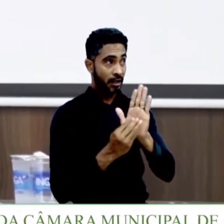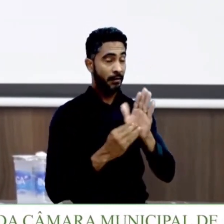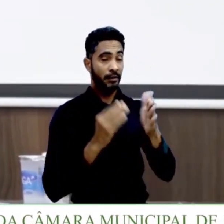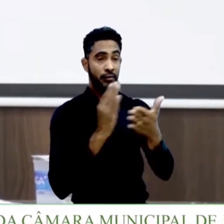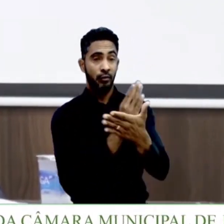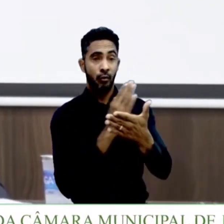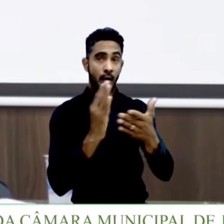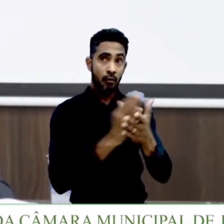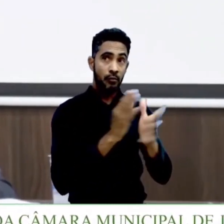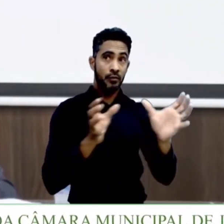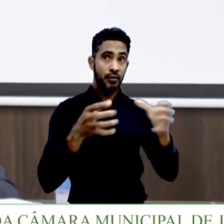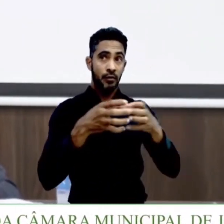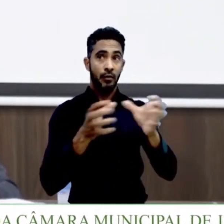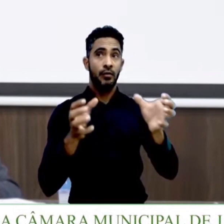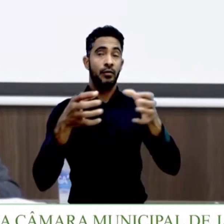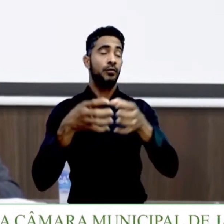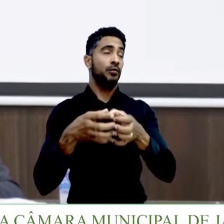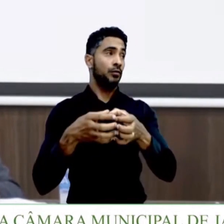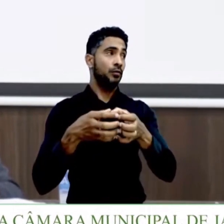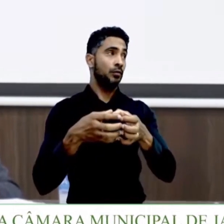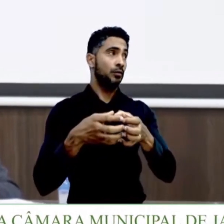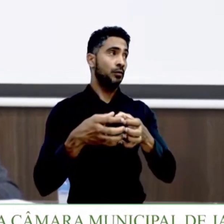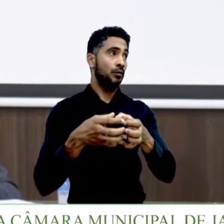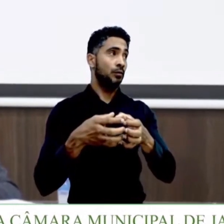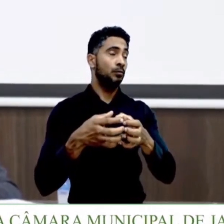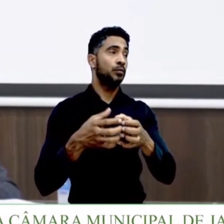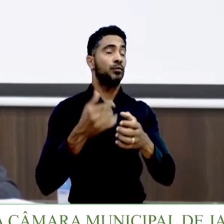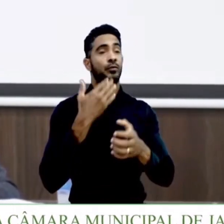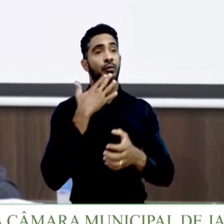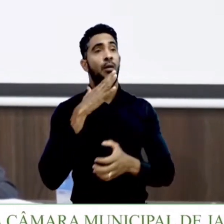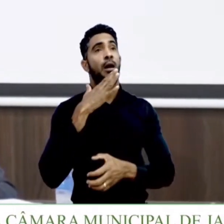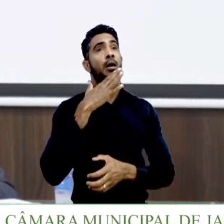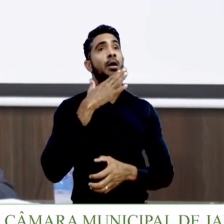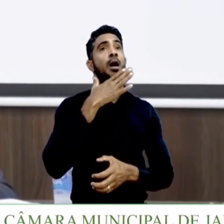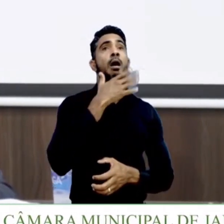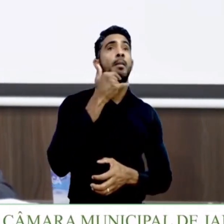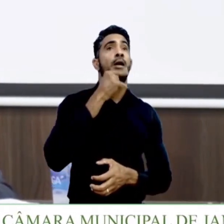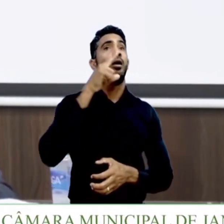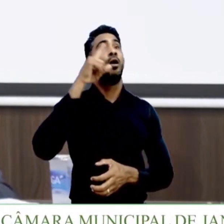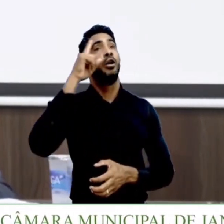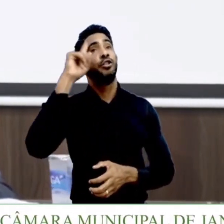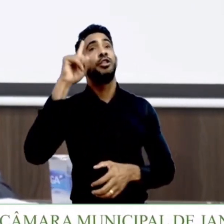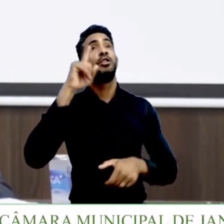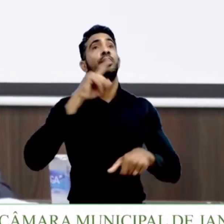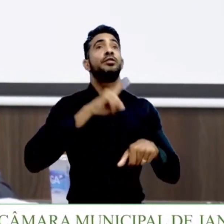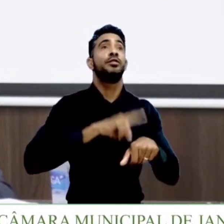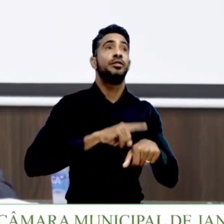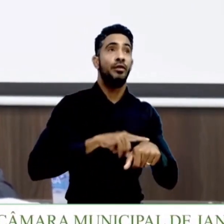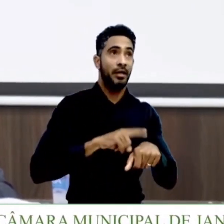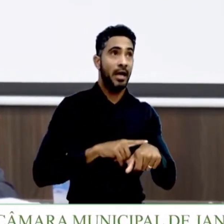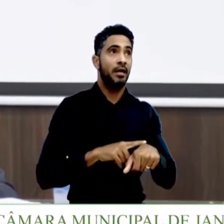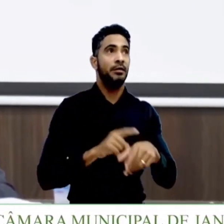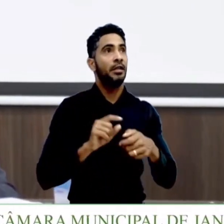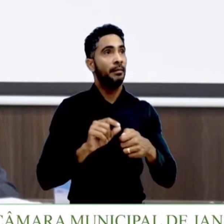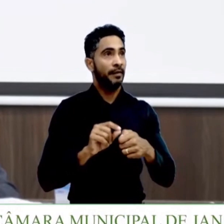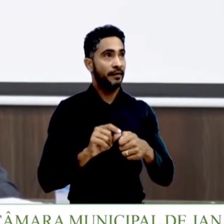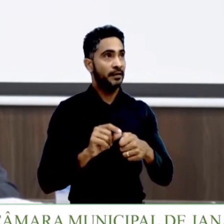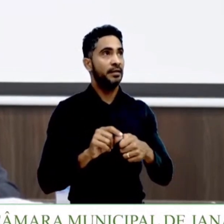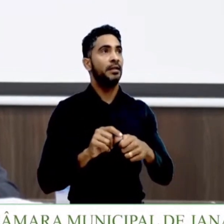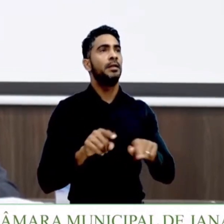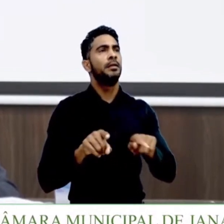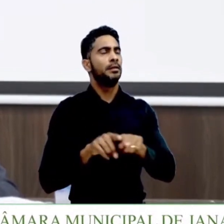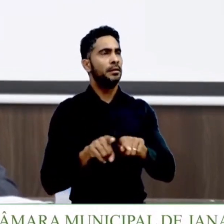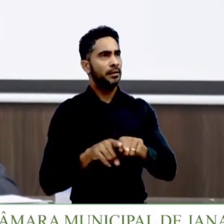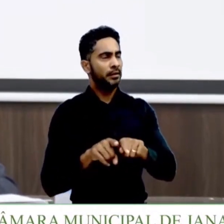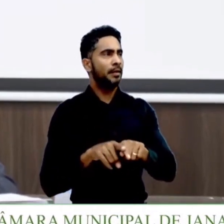algumas categorias. Vamos ver a melhor forma, dias e horários para fazermos isso. E já